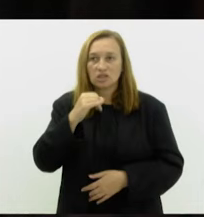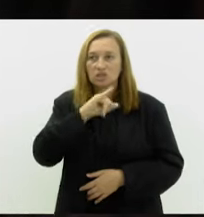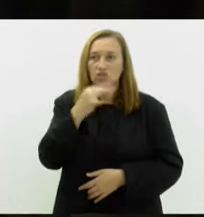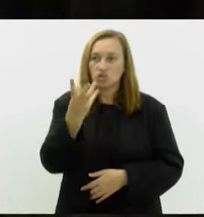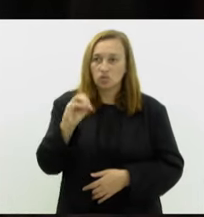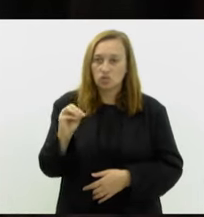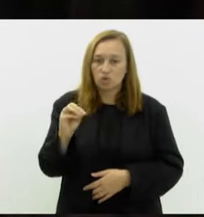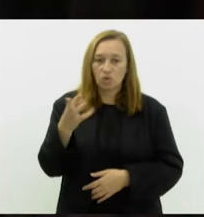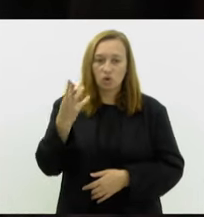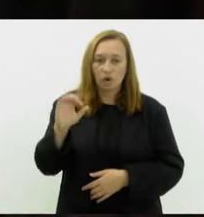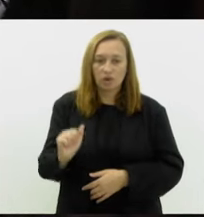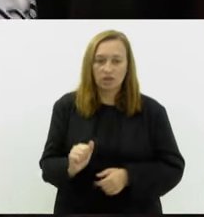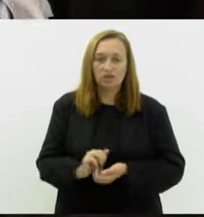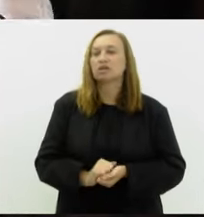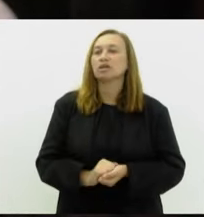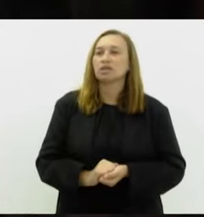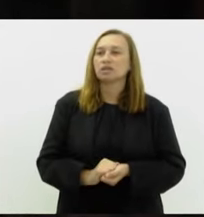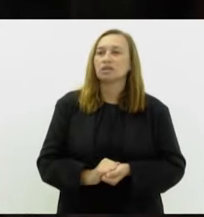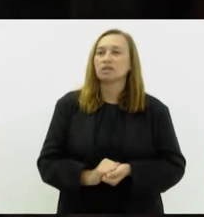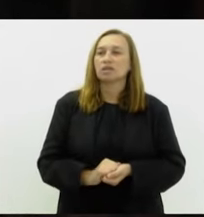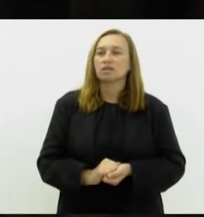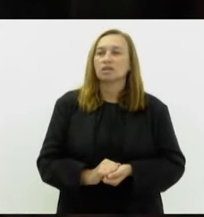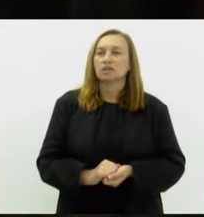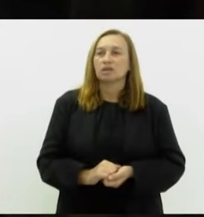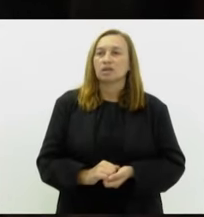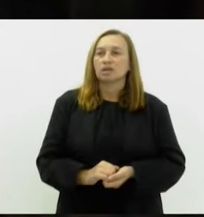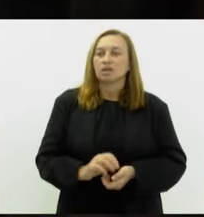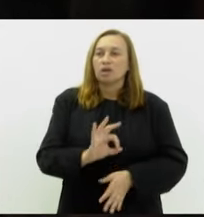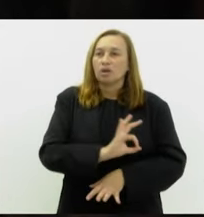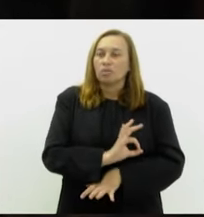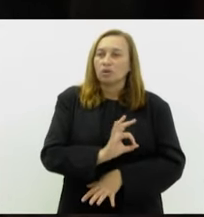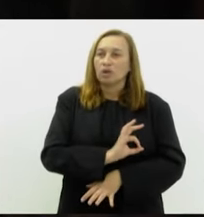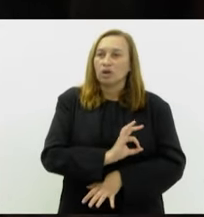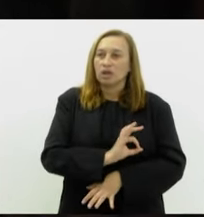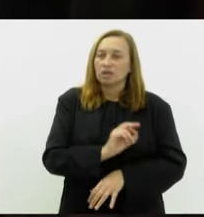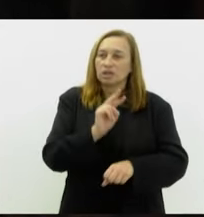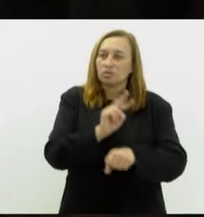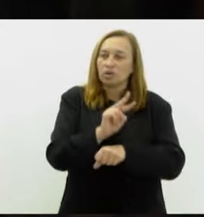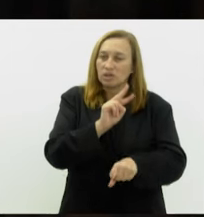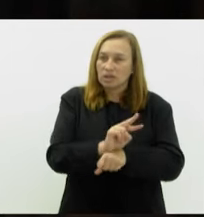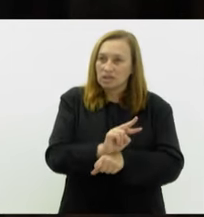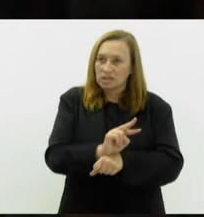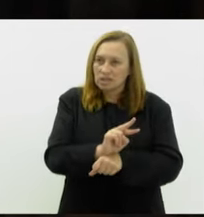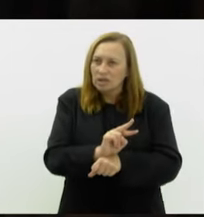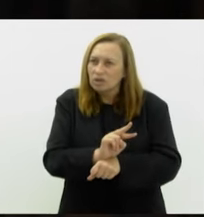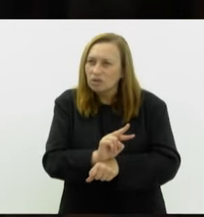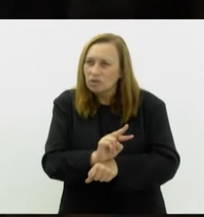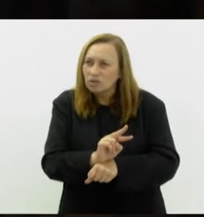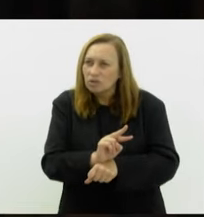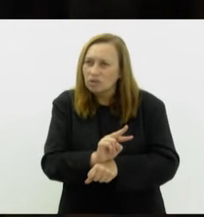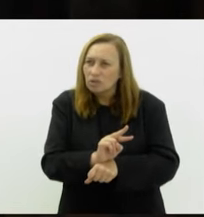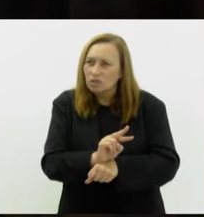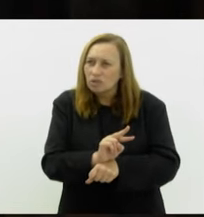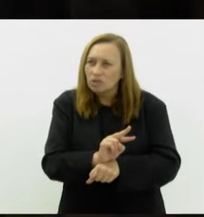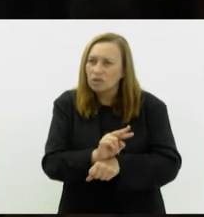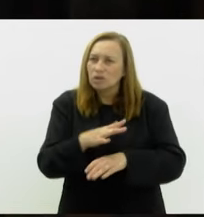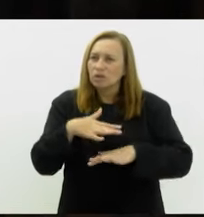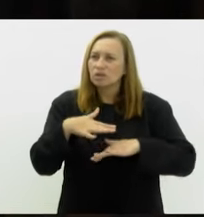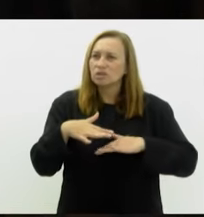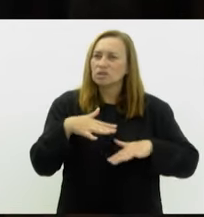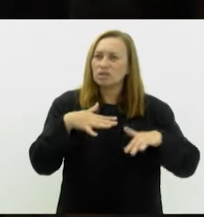Rocha, que estabelece a Política Estadual de Proteção dos Direitos da Pessoa com Transtorno do Desenvolvimento da Língua,